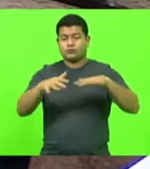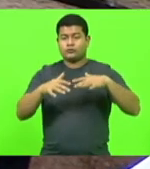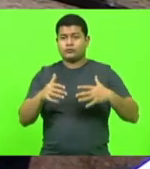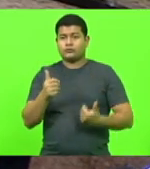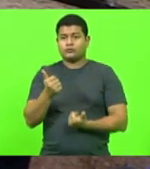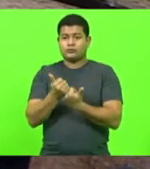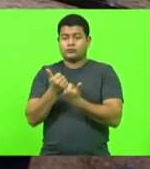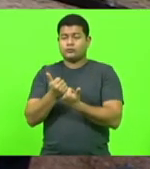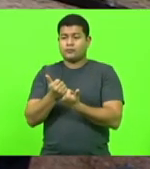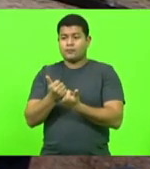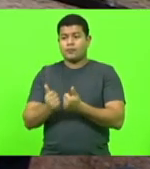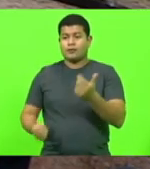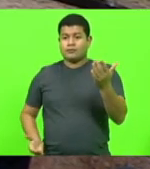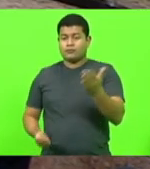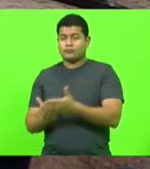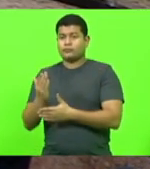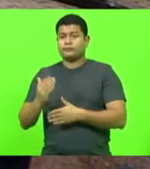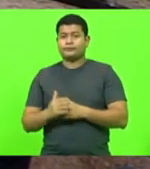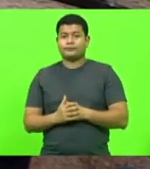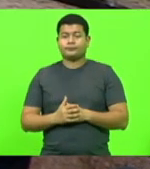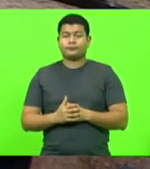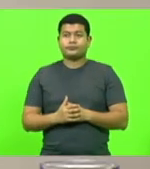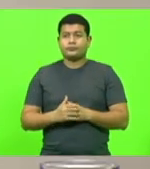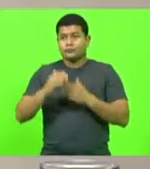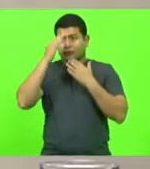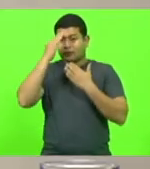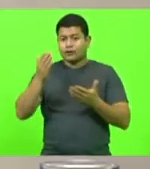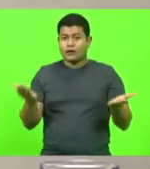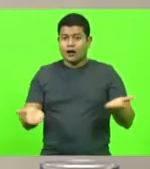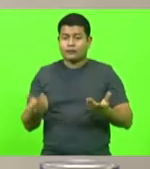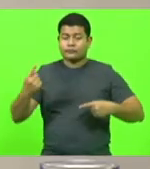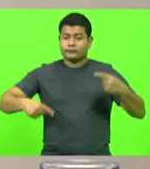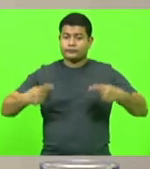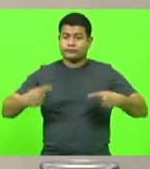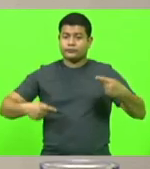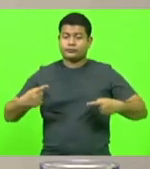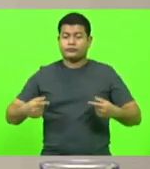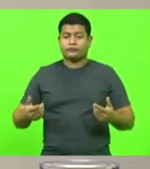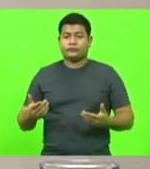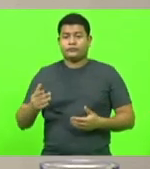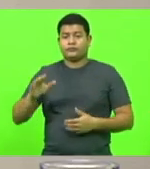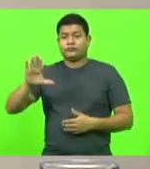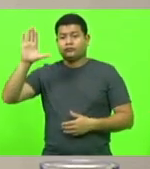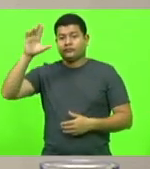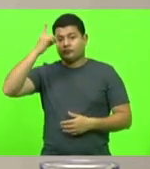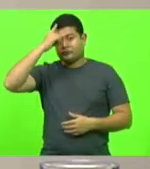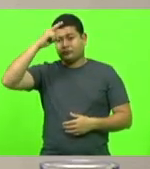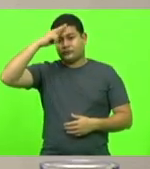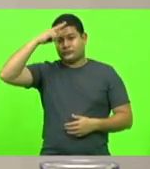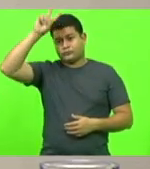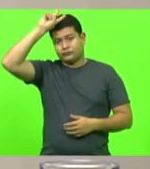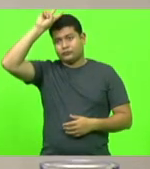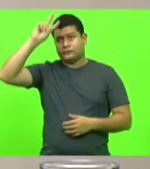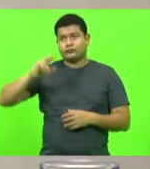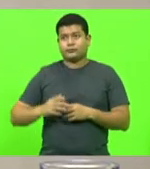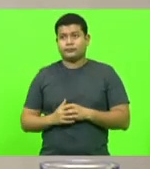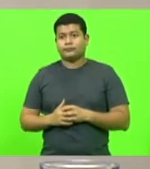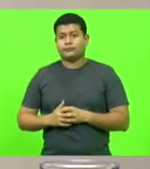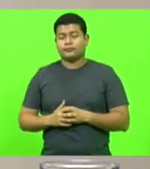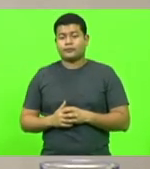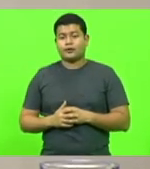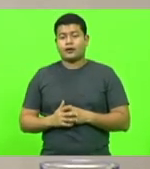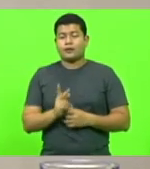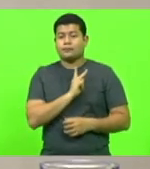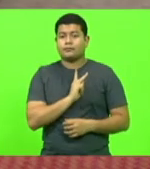Santa Catarina também tenha essa validade. Obrigado, presidente. Para discutir a matéria, com a palavra, deputado doutor Vicente Caro Preso. Senhor presidente,